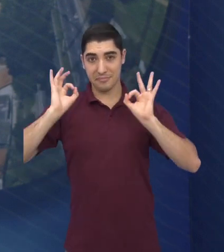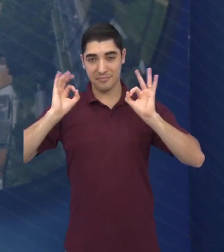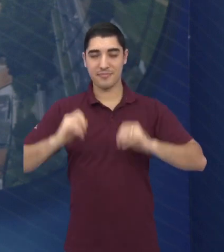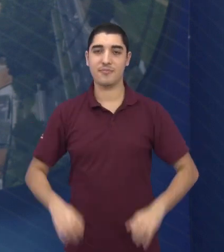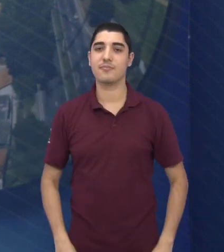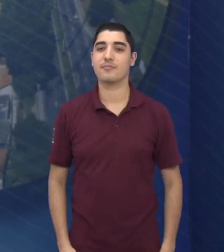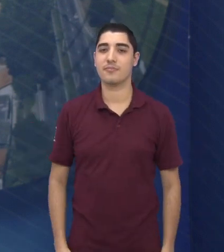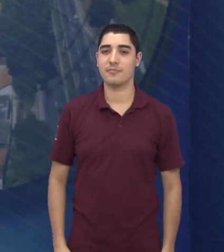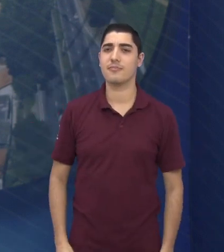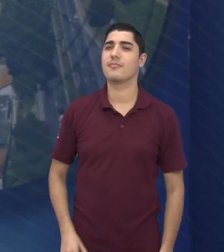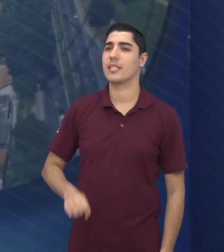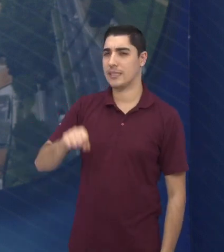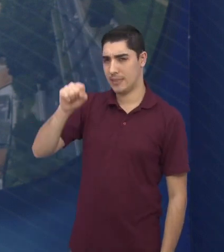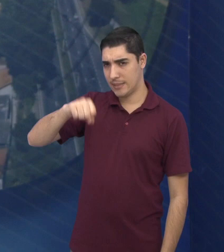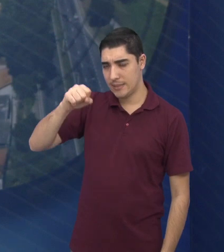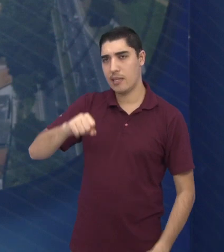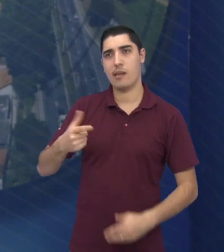Isso.